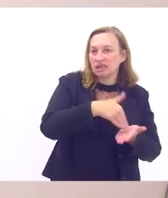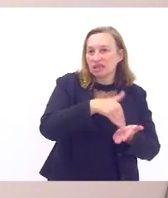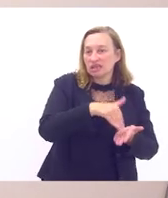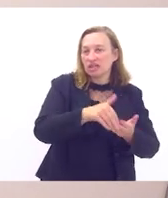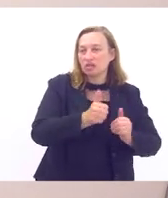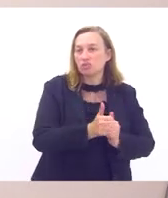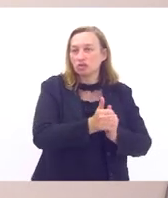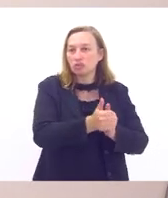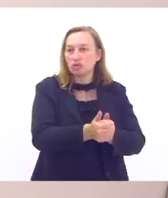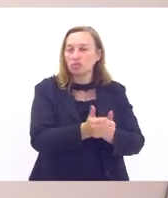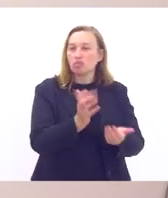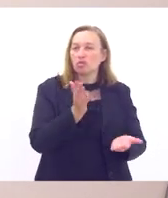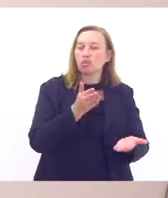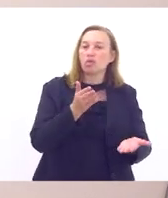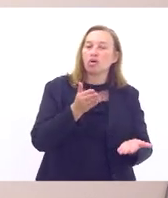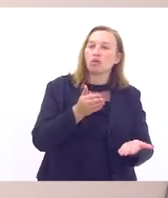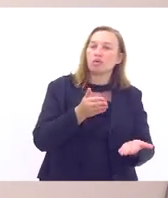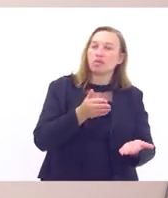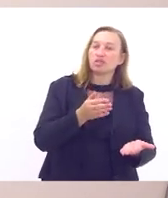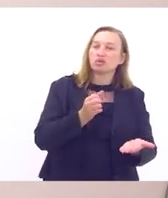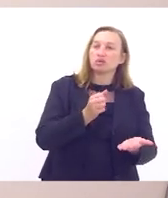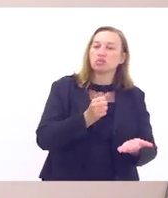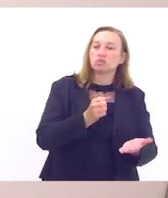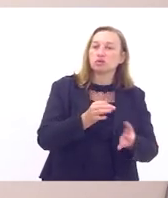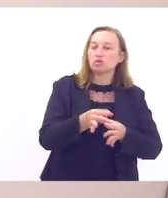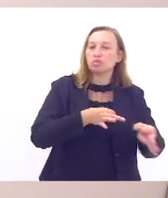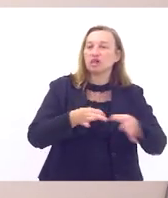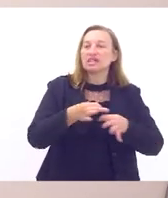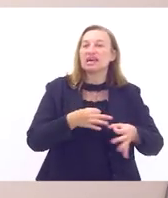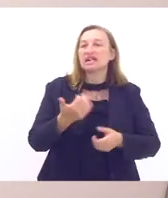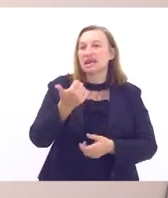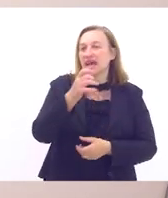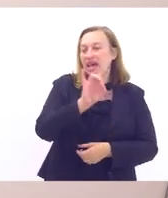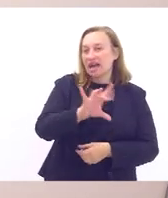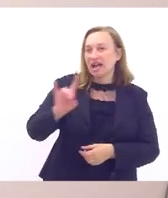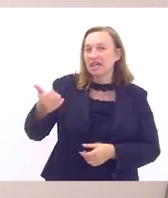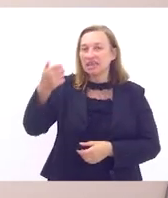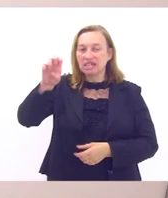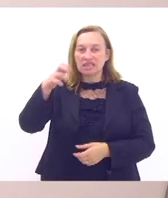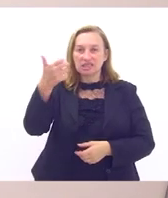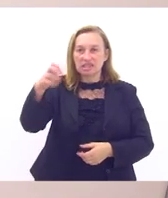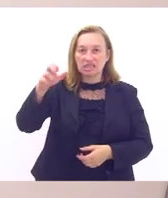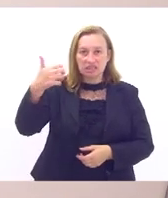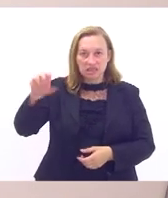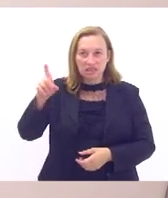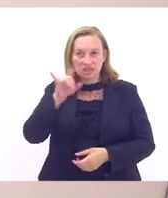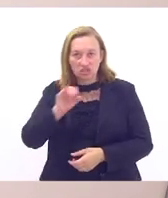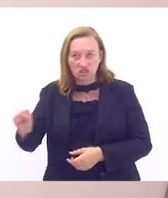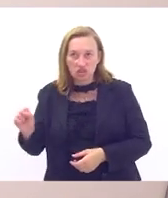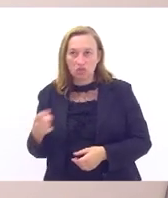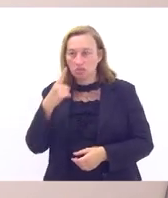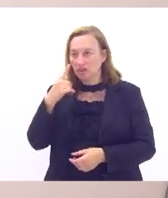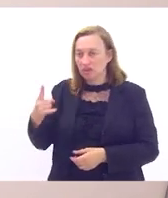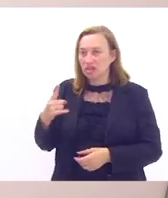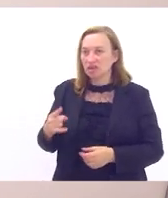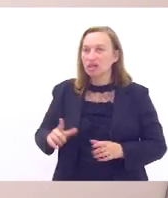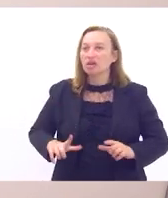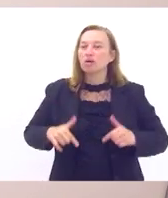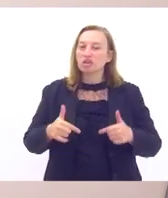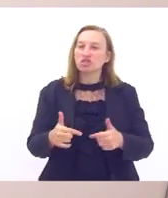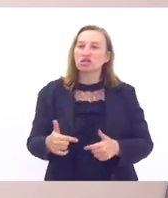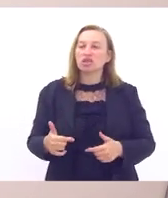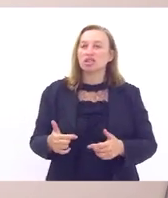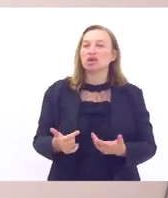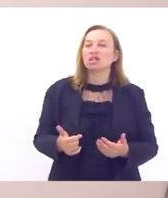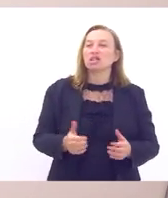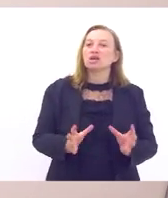do plano. Então, acho que se a cada 15 dias, como está previsto aqui, para a atuação dessa frente. Se a gente puder